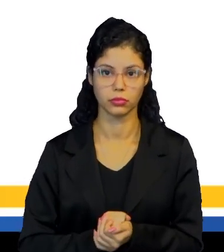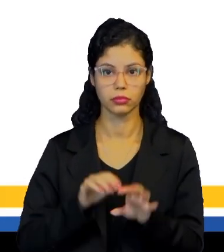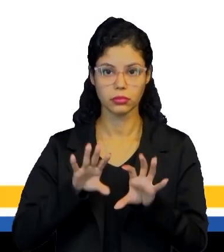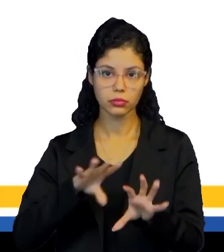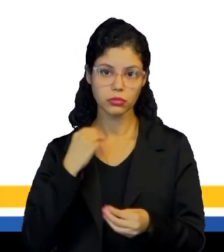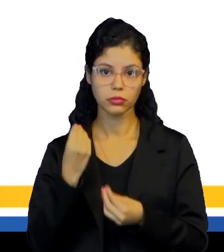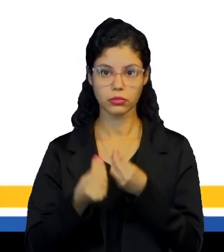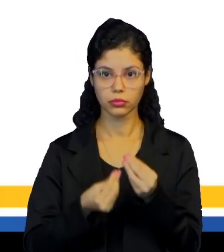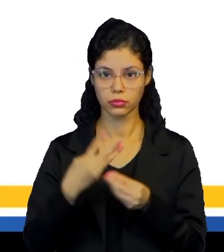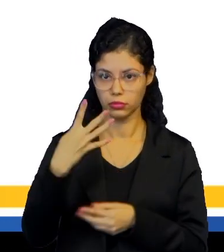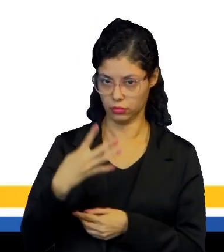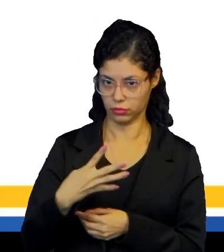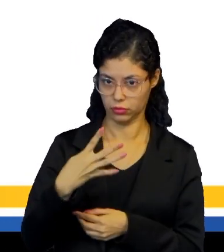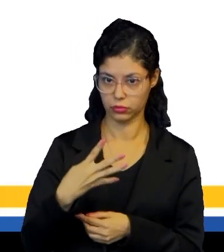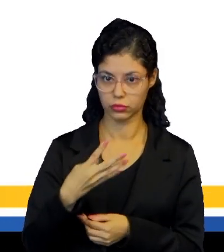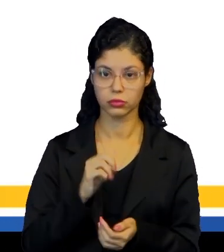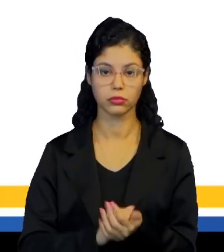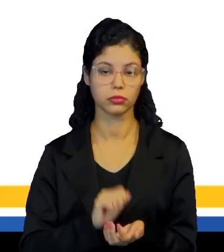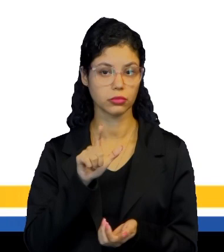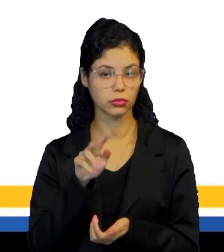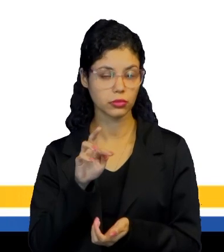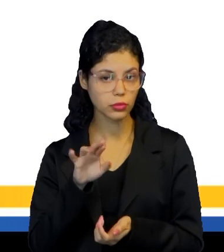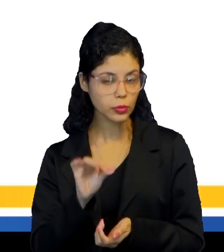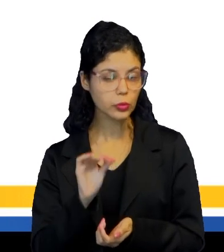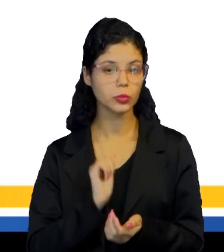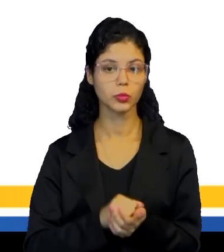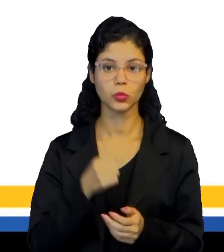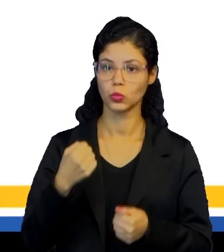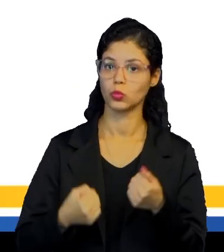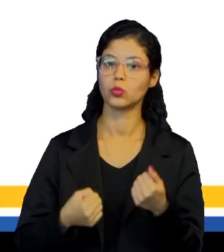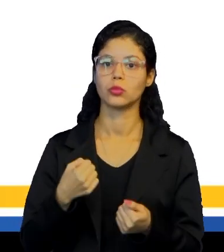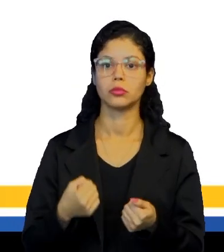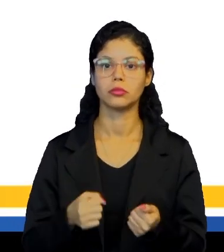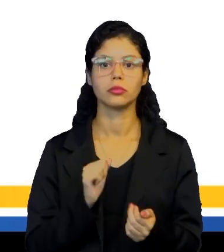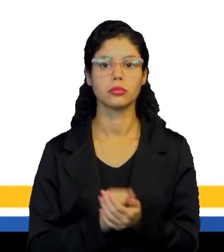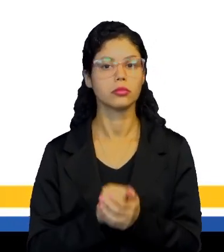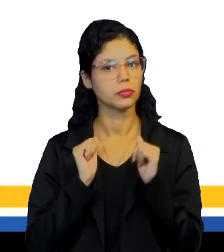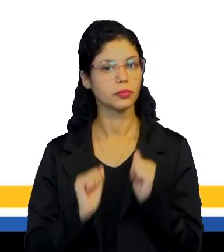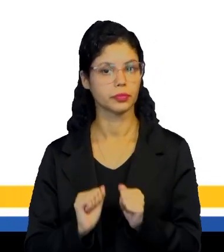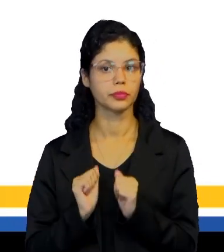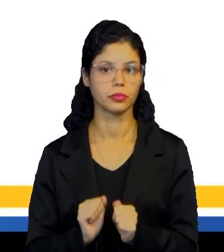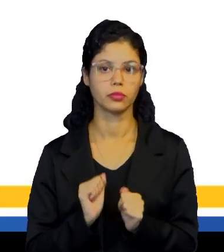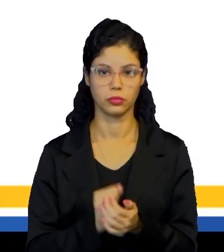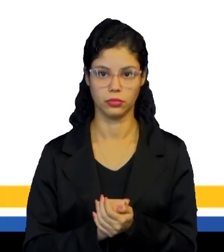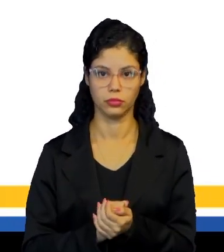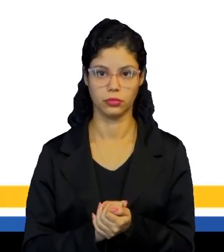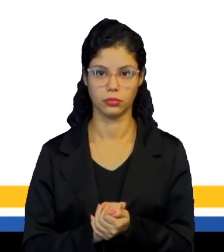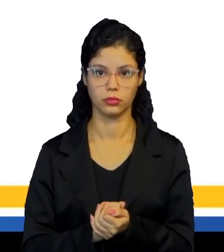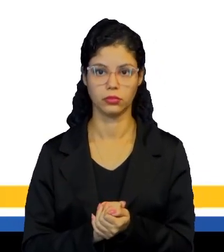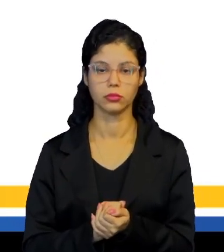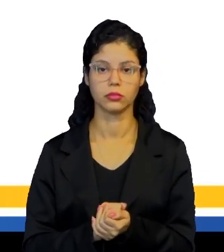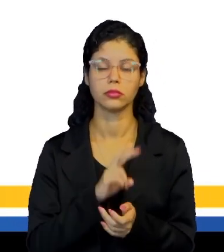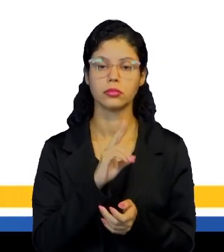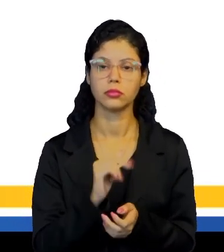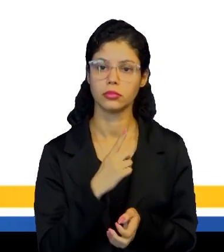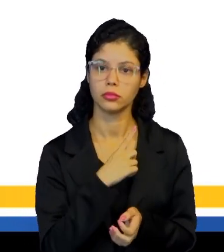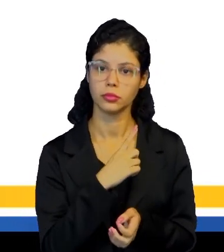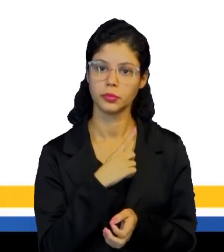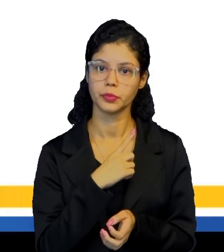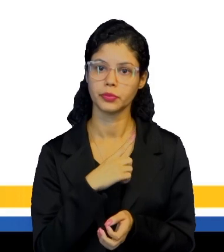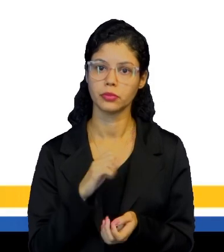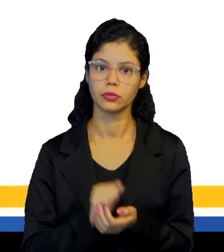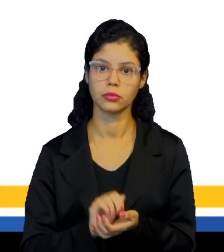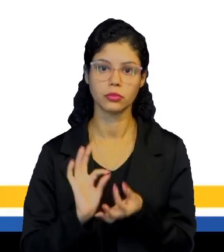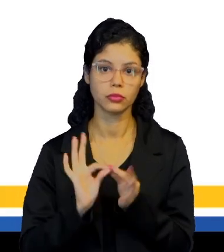assim com 4 litros de gasolina o carro tá ele pode ou cobre a